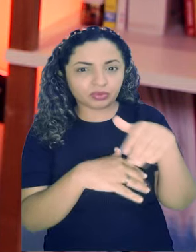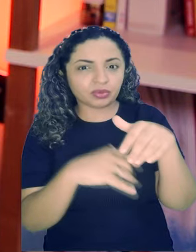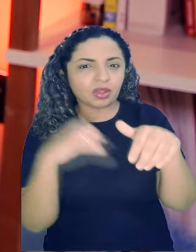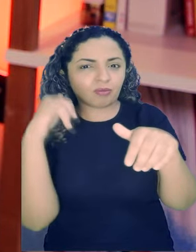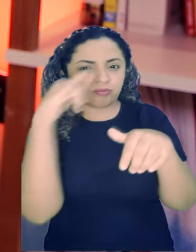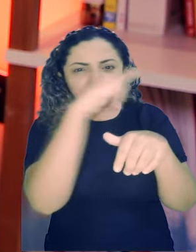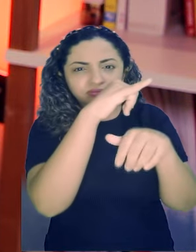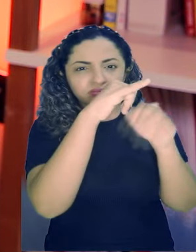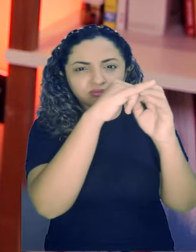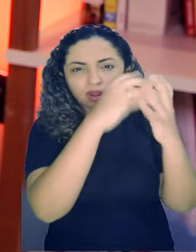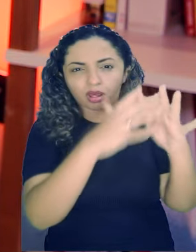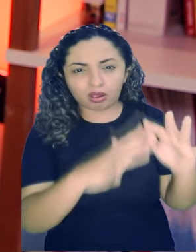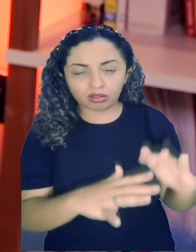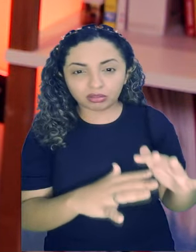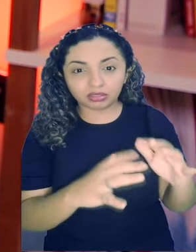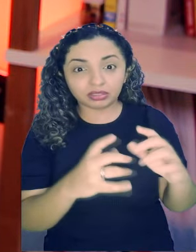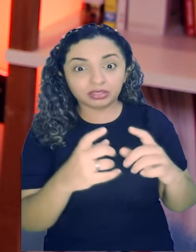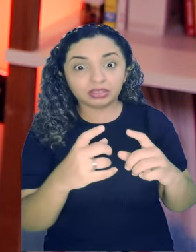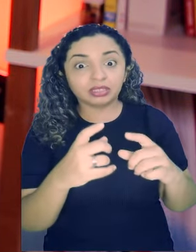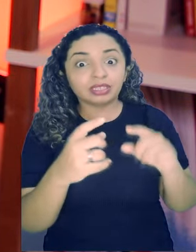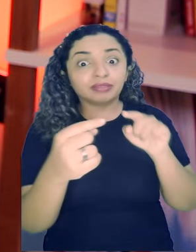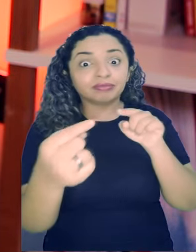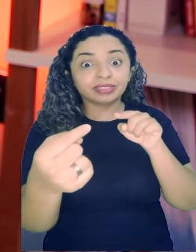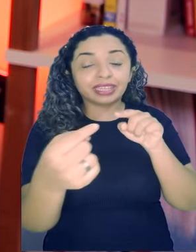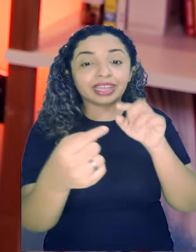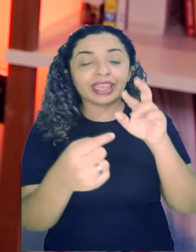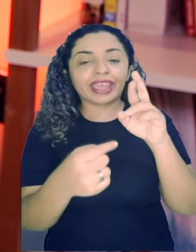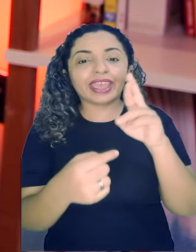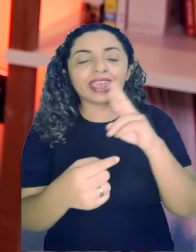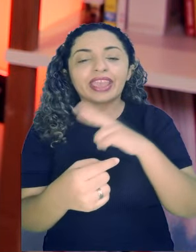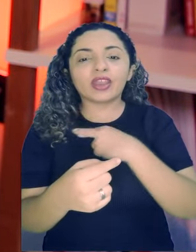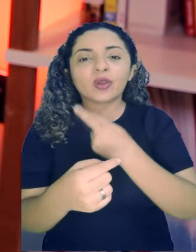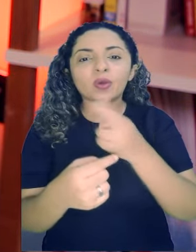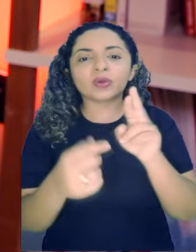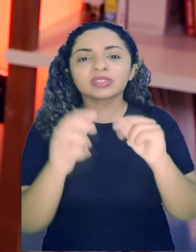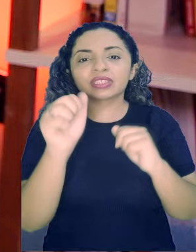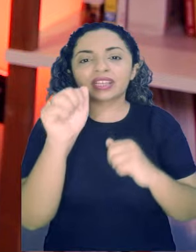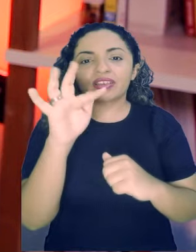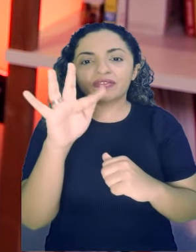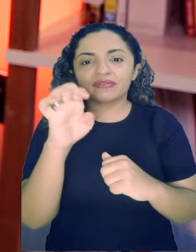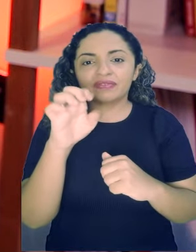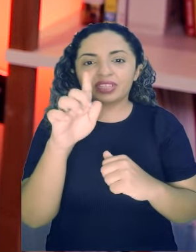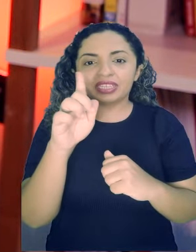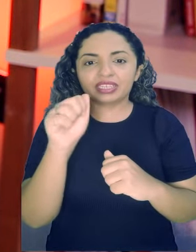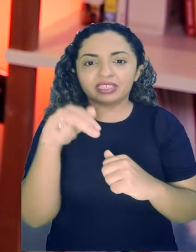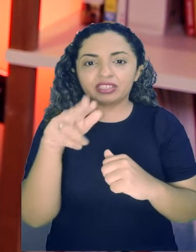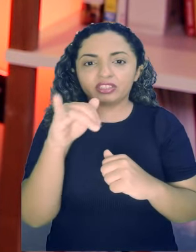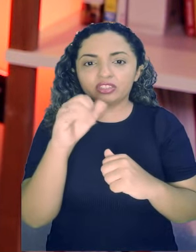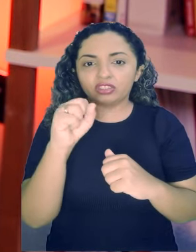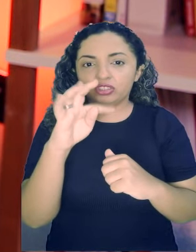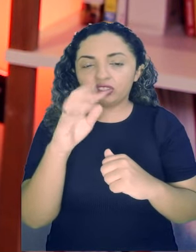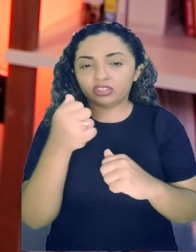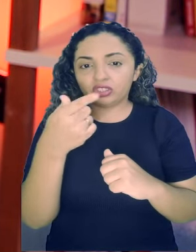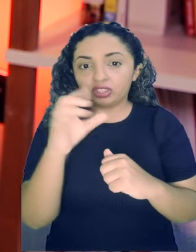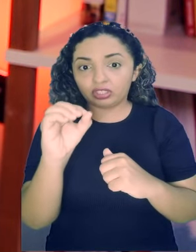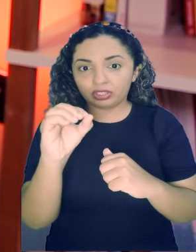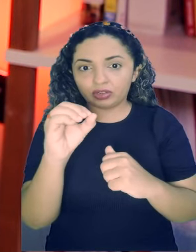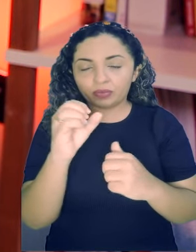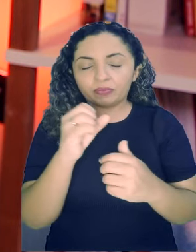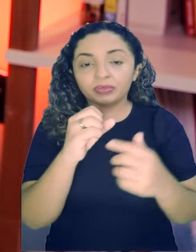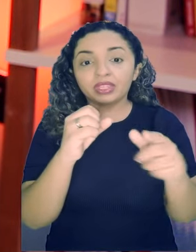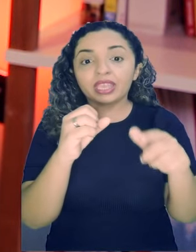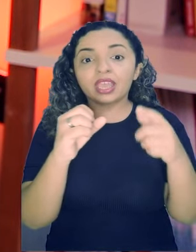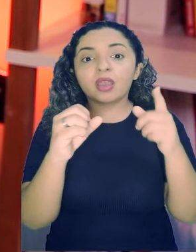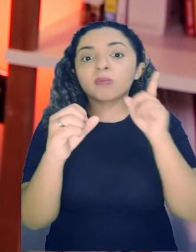setembro, foi justamente esse conflito da Guerra Fria entre Rússia e Afeganistão, no caso Afeganistão, na época, recebendo